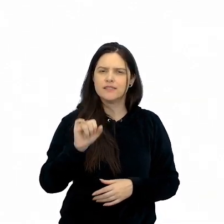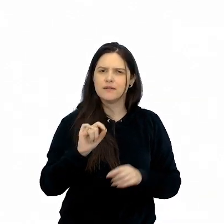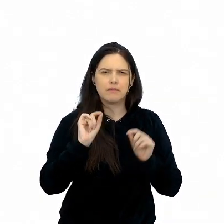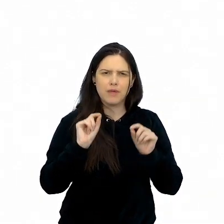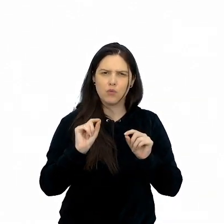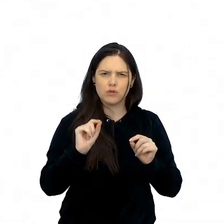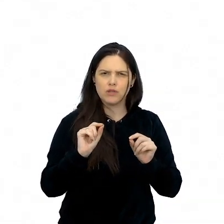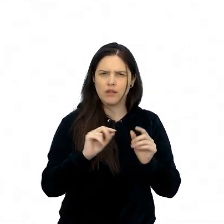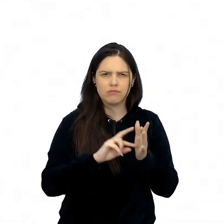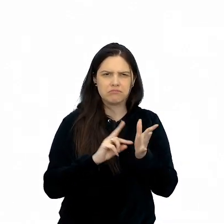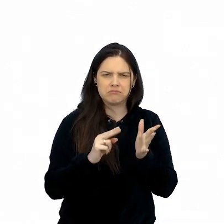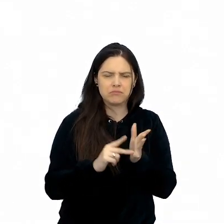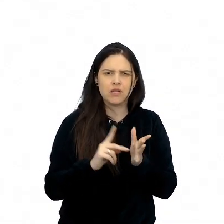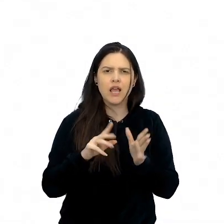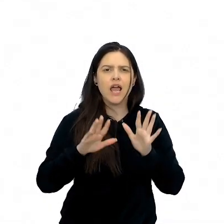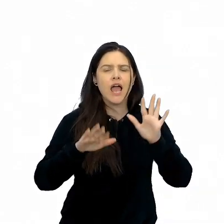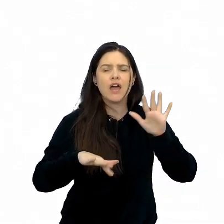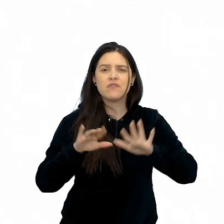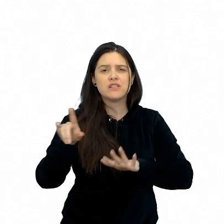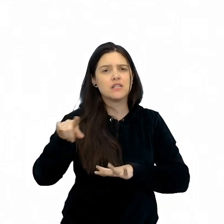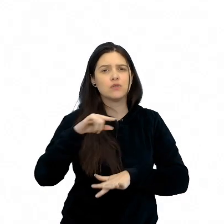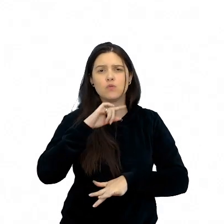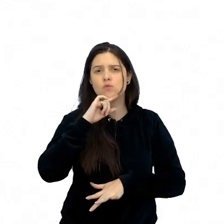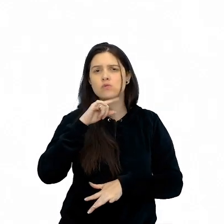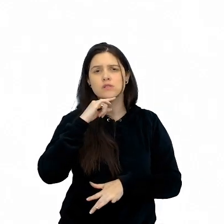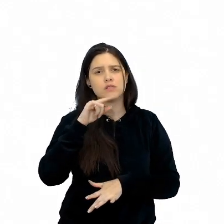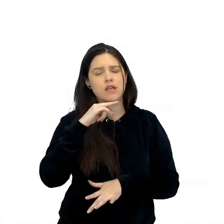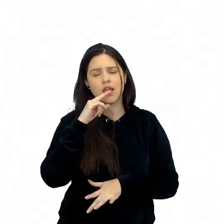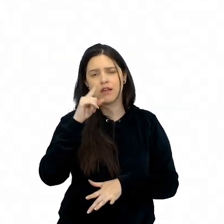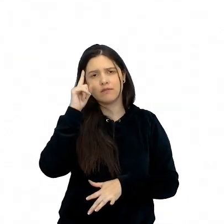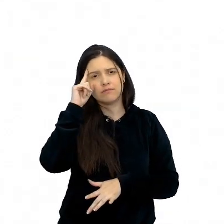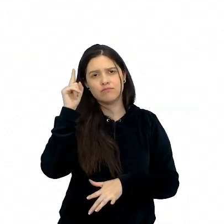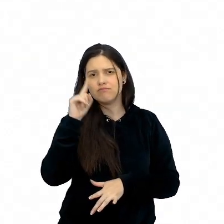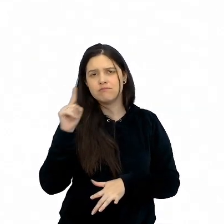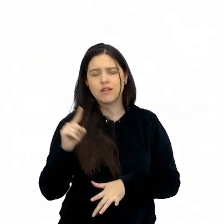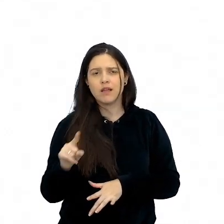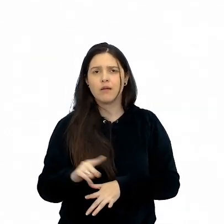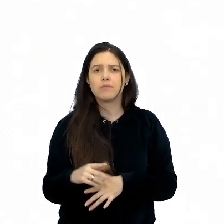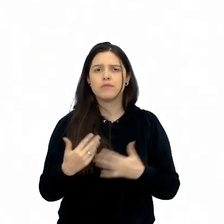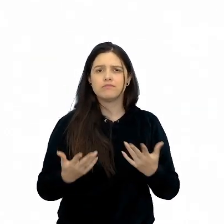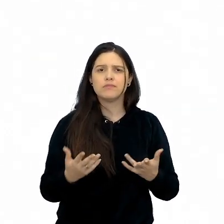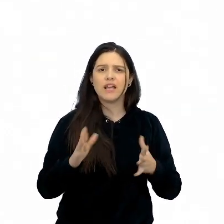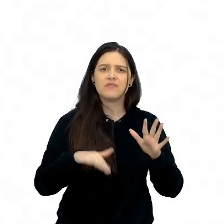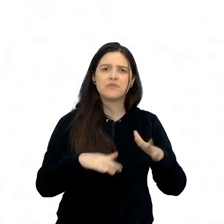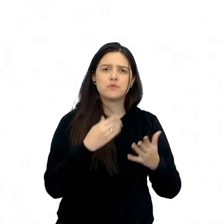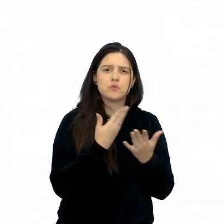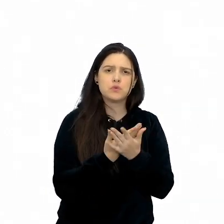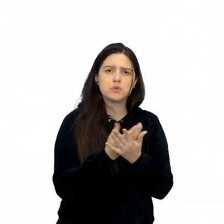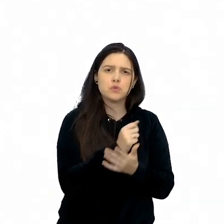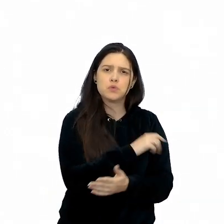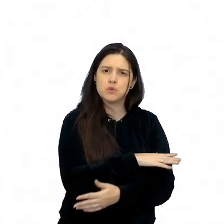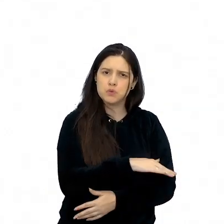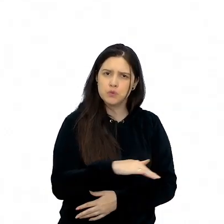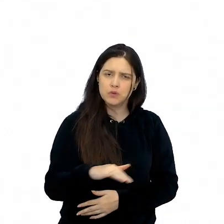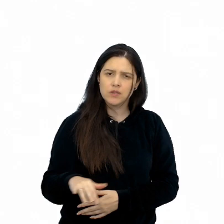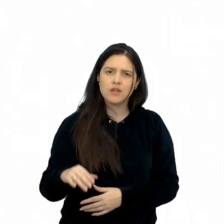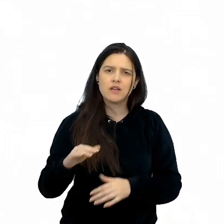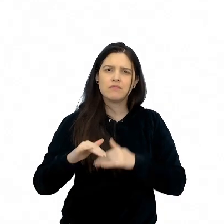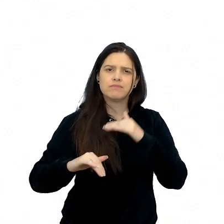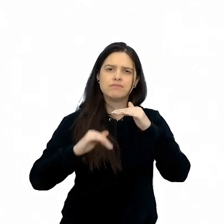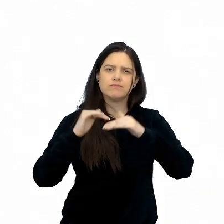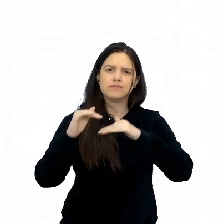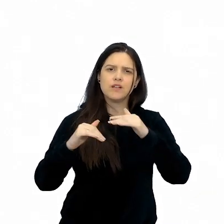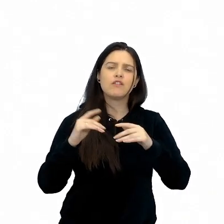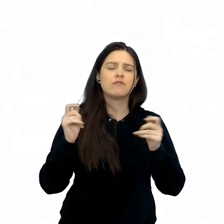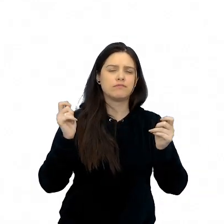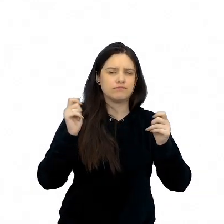mosaico, né? Porque às vezes ele não consegue entender e isso causa dificuldade a esse estudante dele compreender o todo. Então, vale